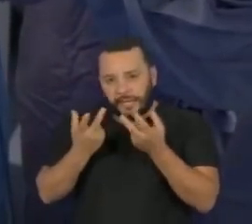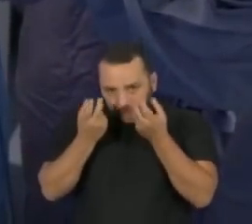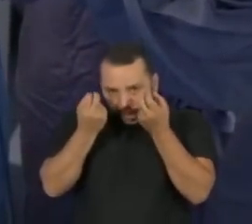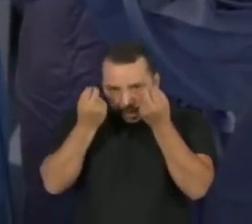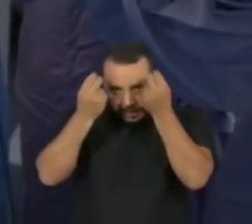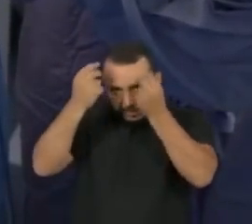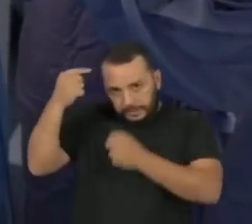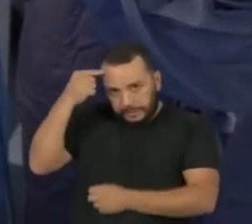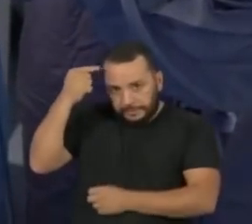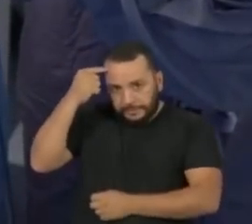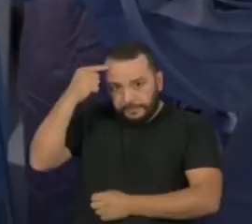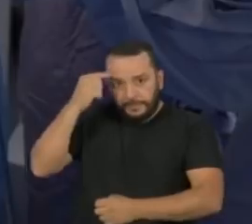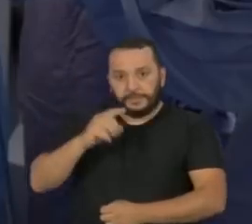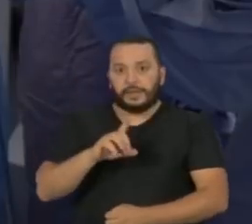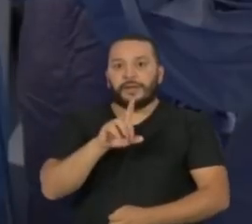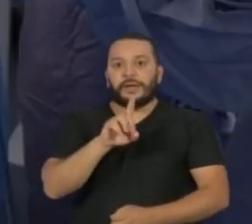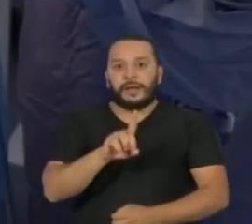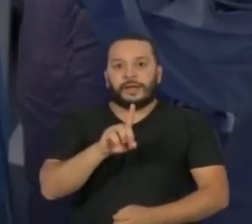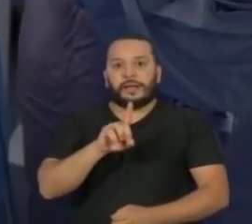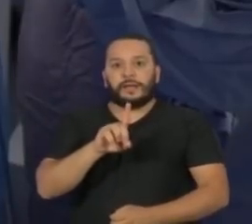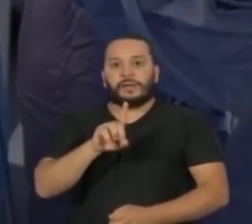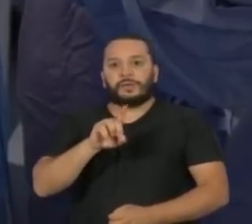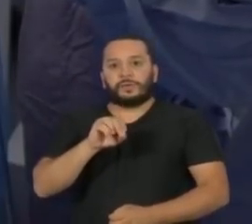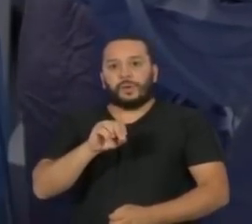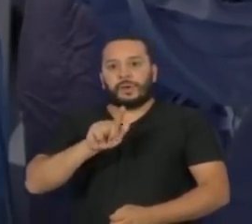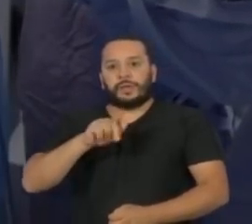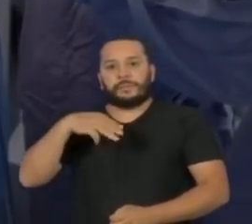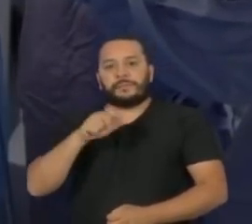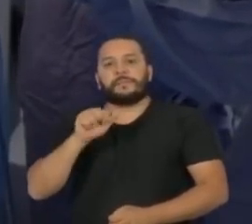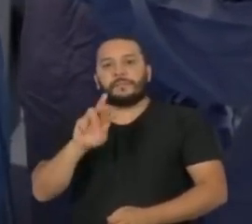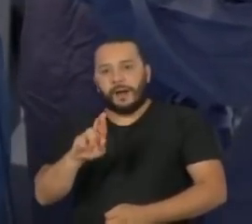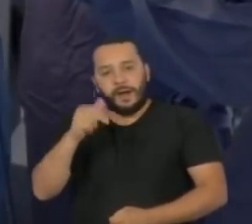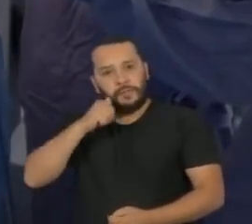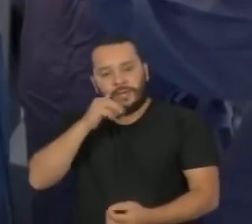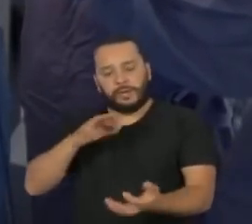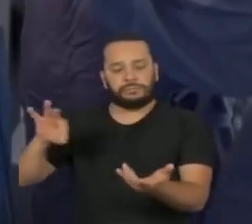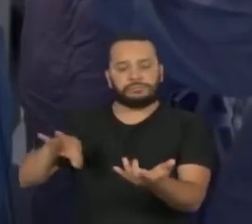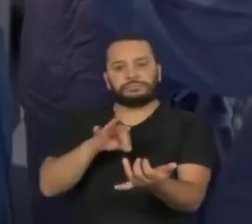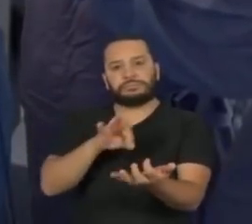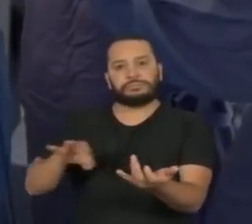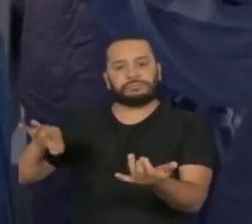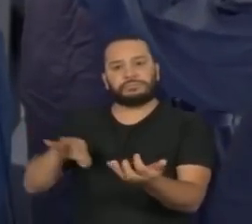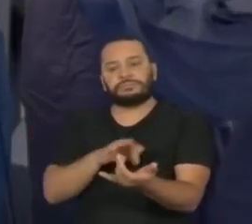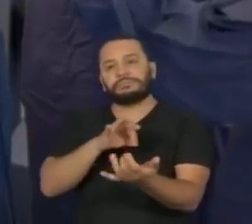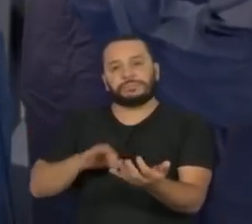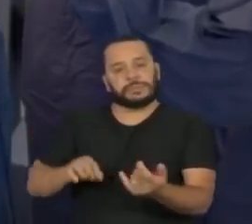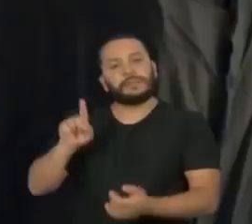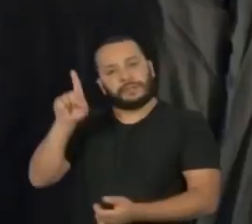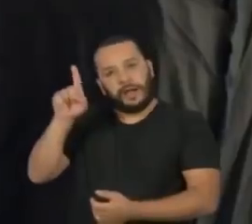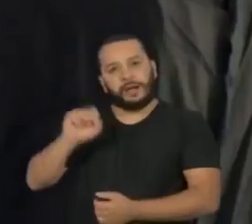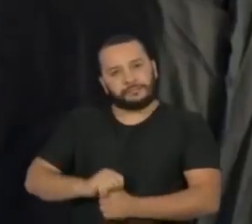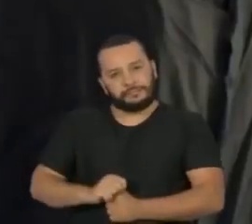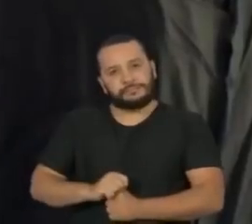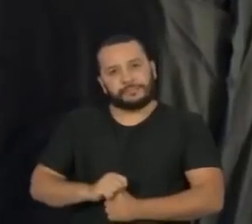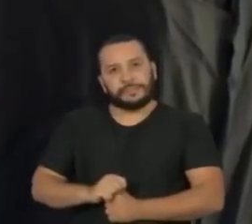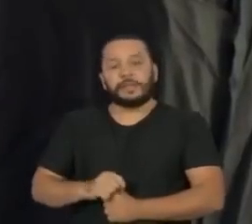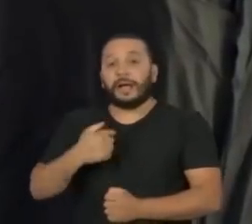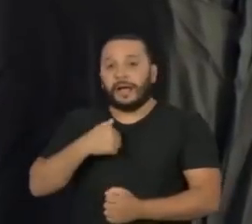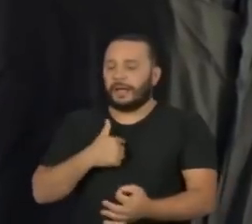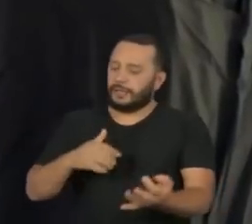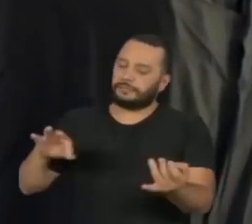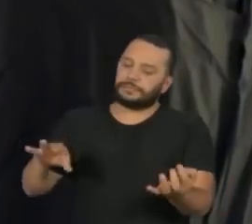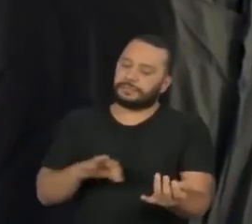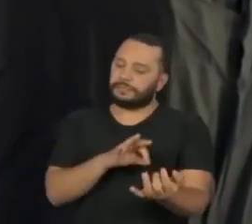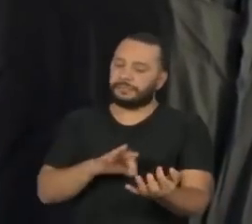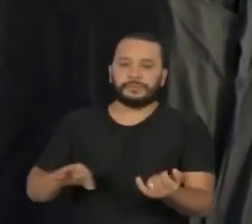da britânica Dagmar Turner, violinista da Orquestra Sinfônica da Ilha de Ullrich. Tocar o